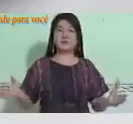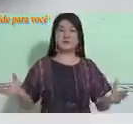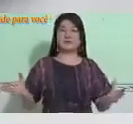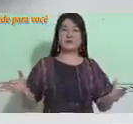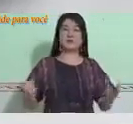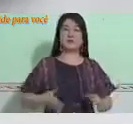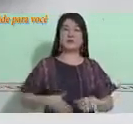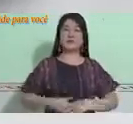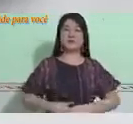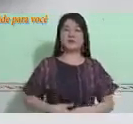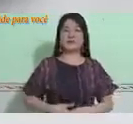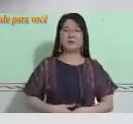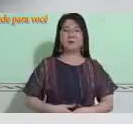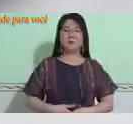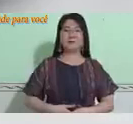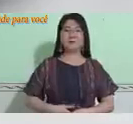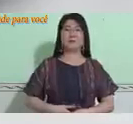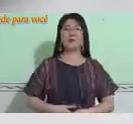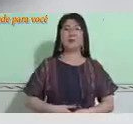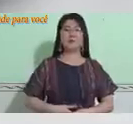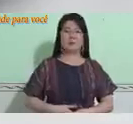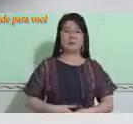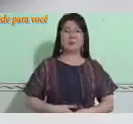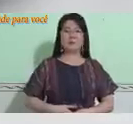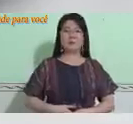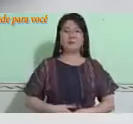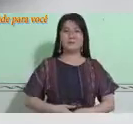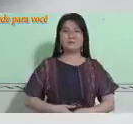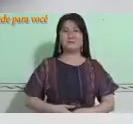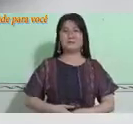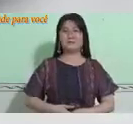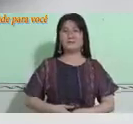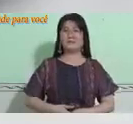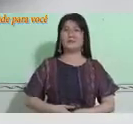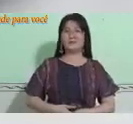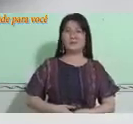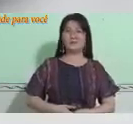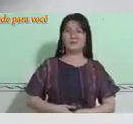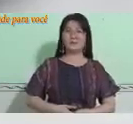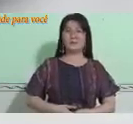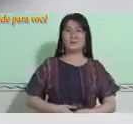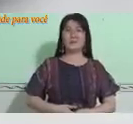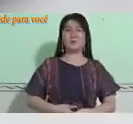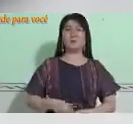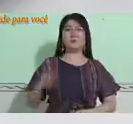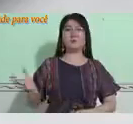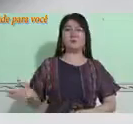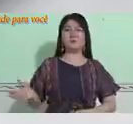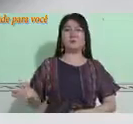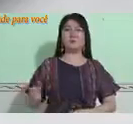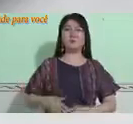A mastite é mais comum em mulheres que amamentam, principalmente nos 3 primeiros meses do bebê, devido